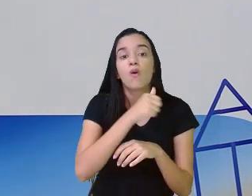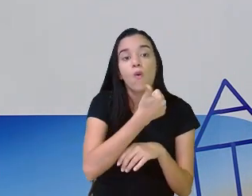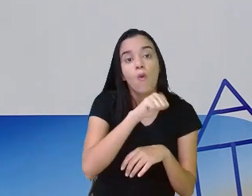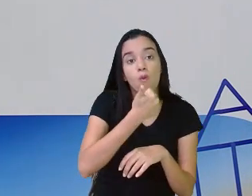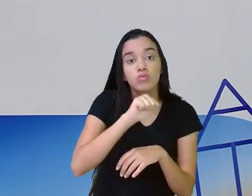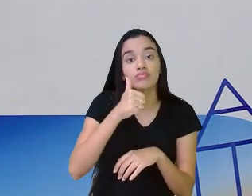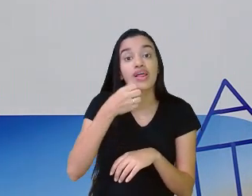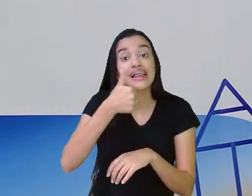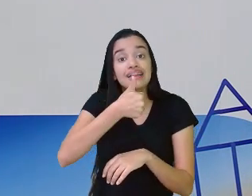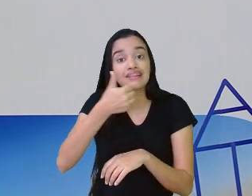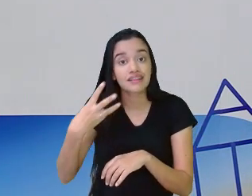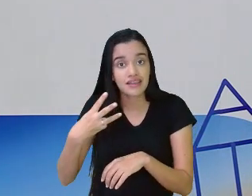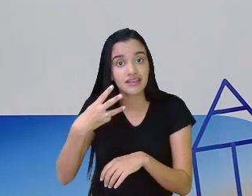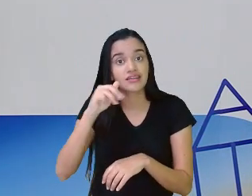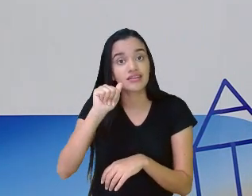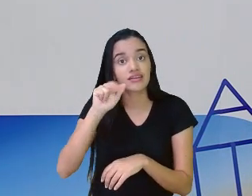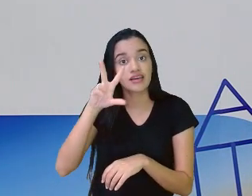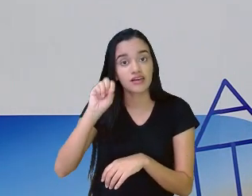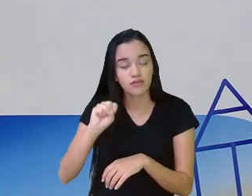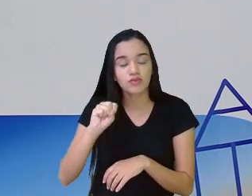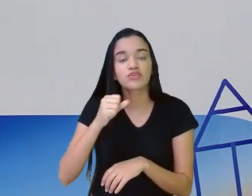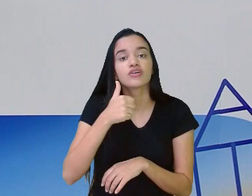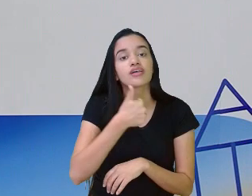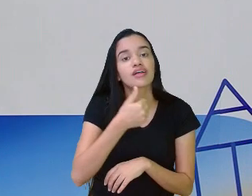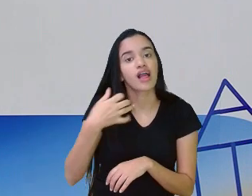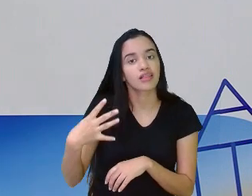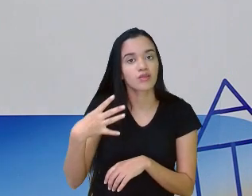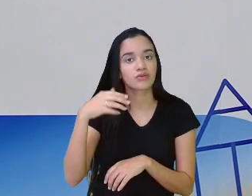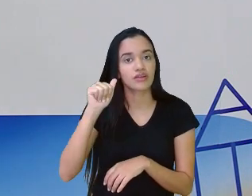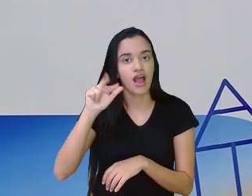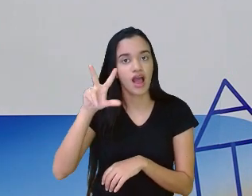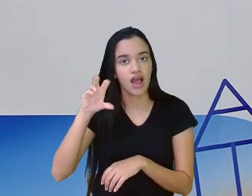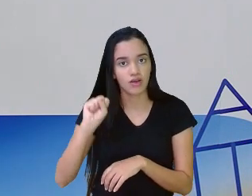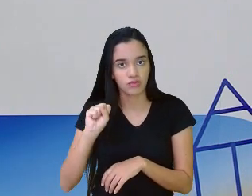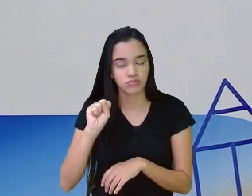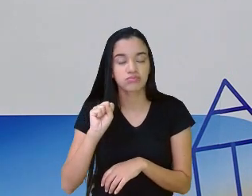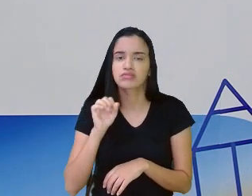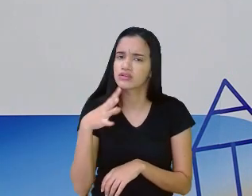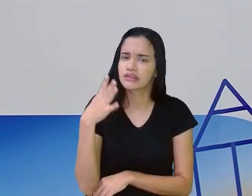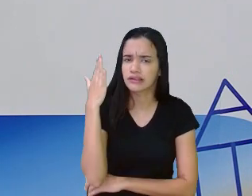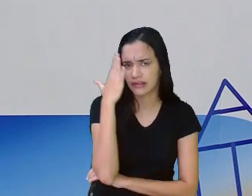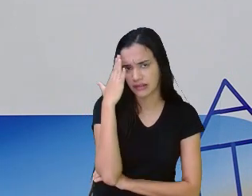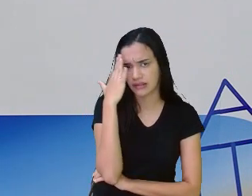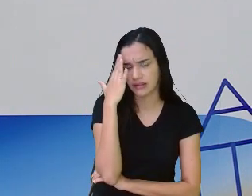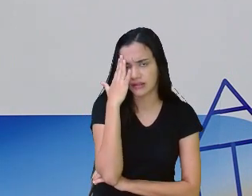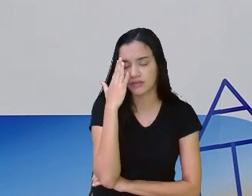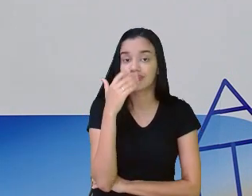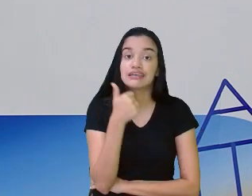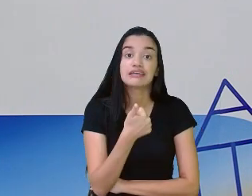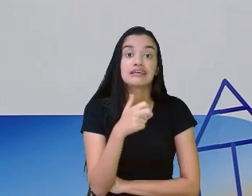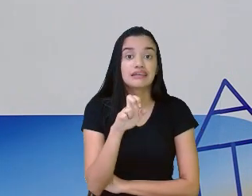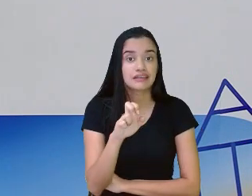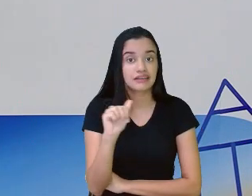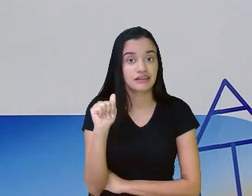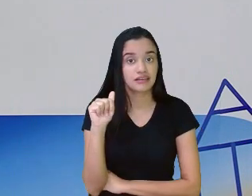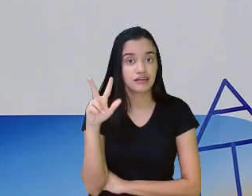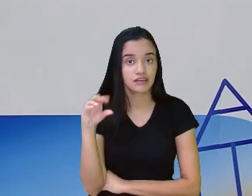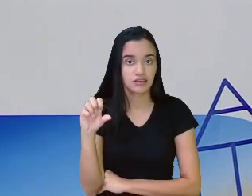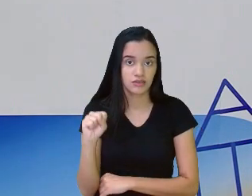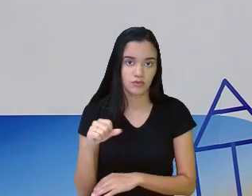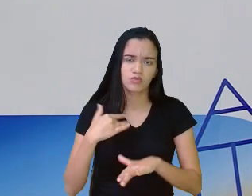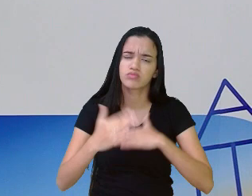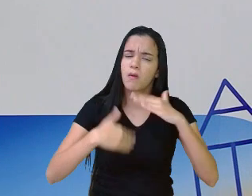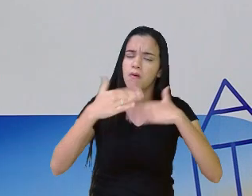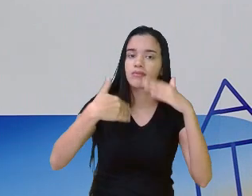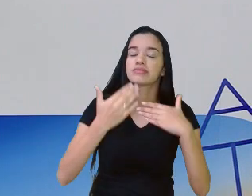avos, 13 avos, 14 avos. Entenderam? 15 avos e por aí vai.